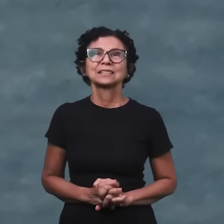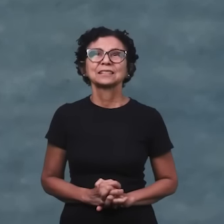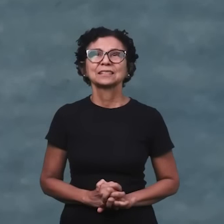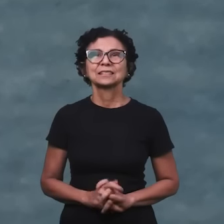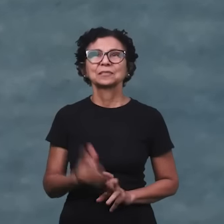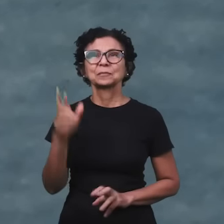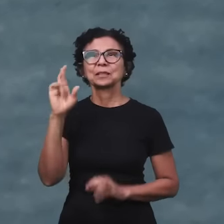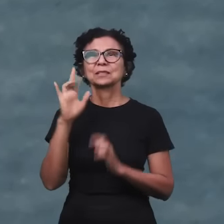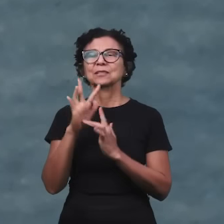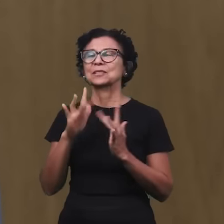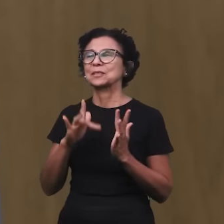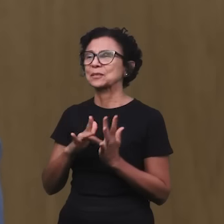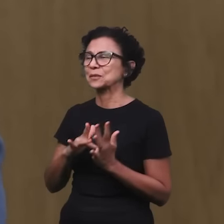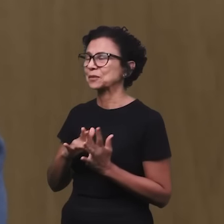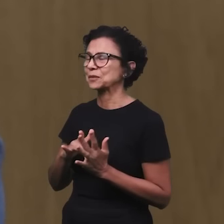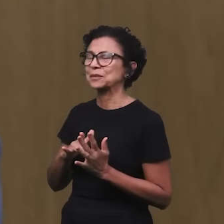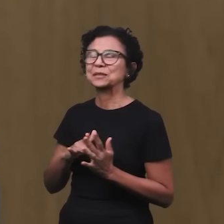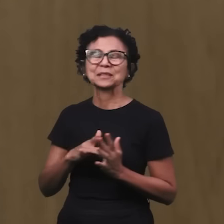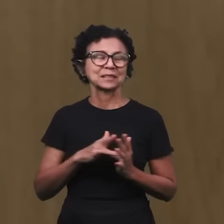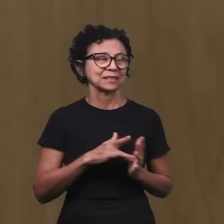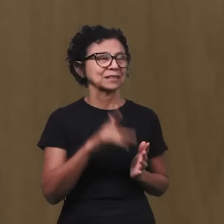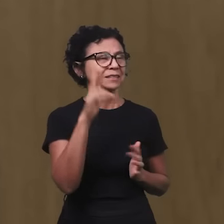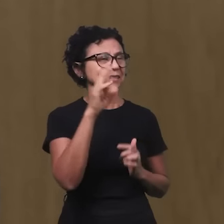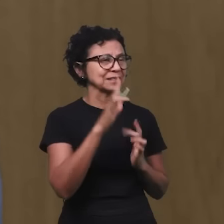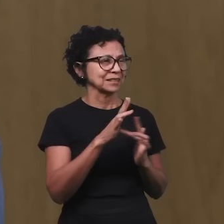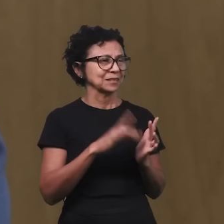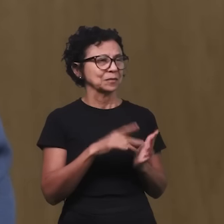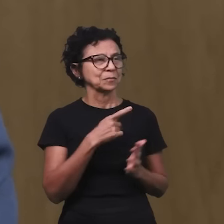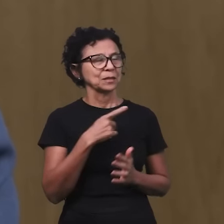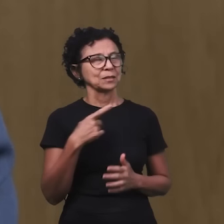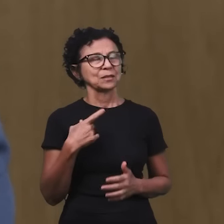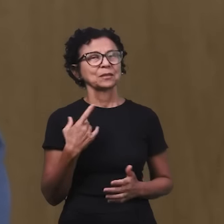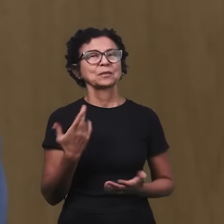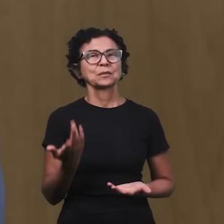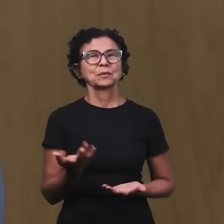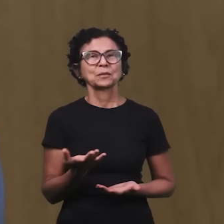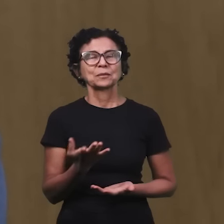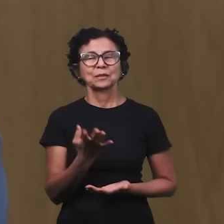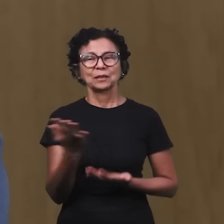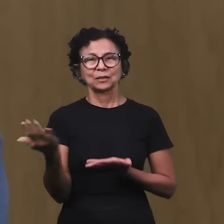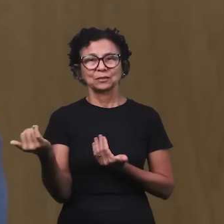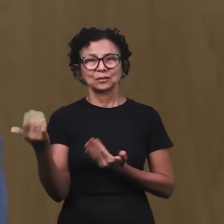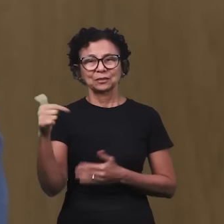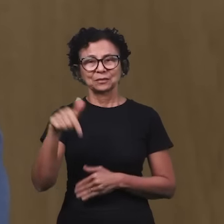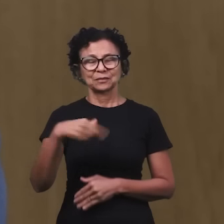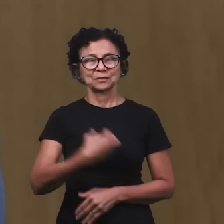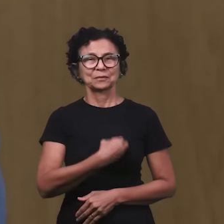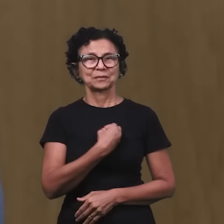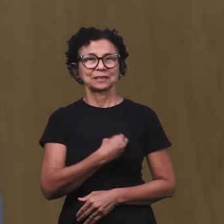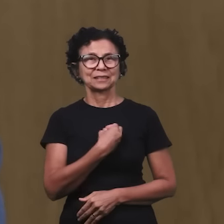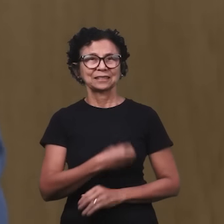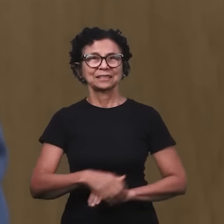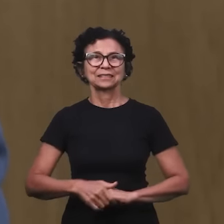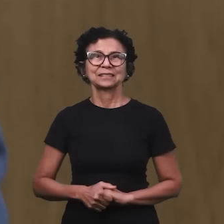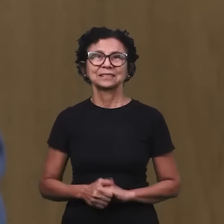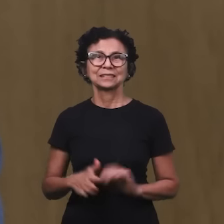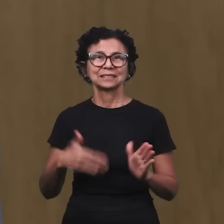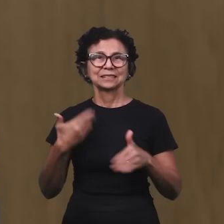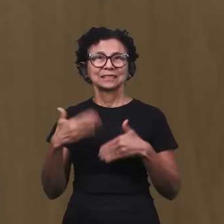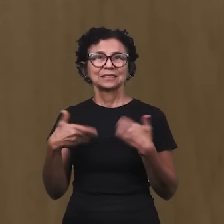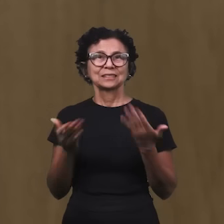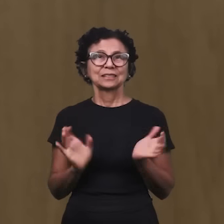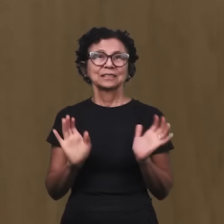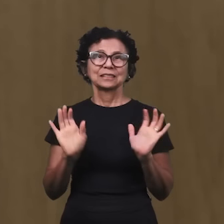Bravin, meu colega, paz do Senhor Jesus. A paz do Senhor, pastor, a paz do Senhor também ao pastor Paulo Cosme, aos jovens que estão aqui. E é com muita alegria que